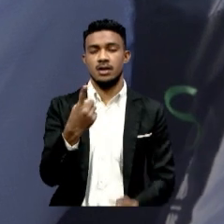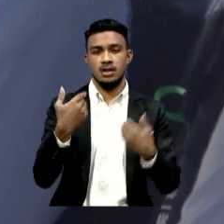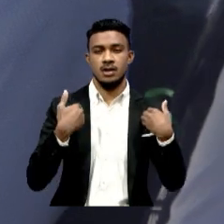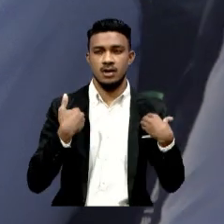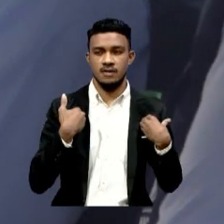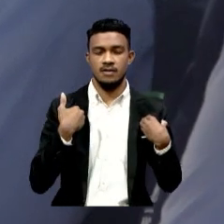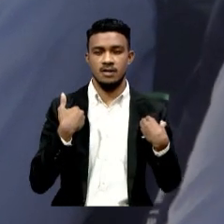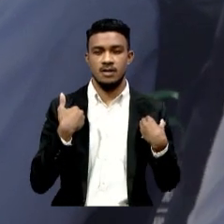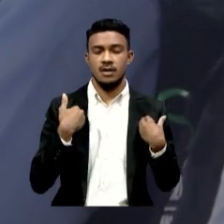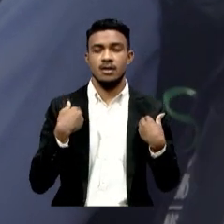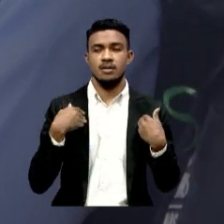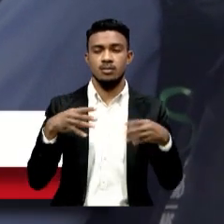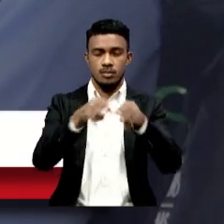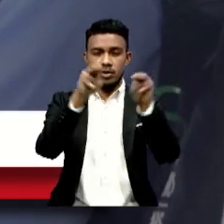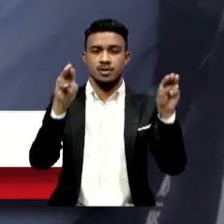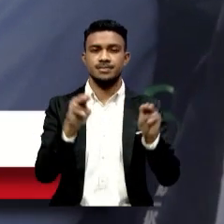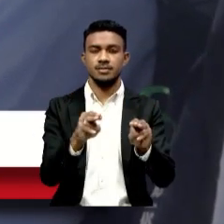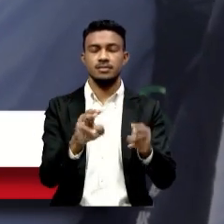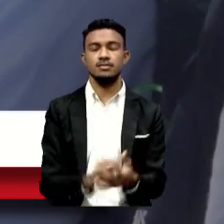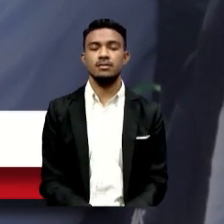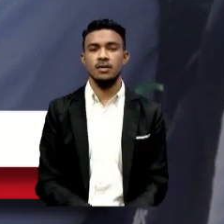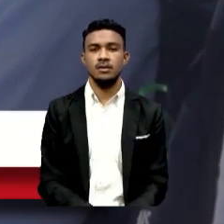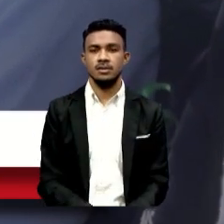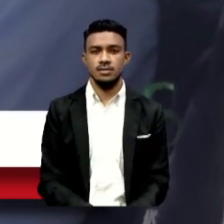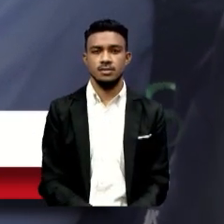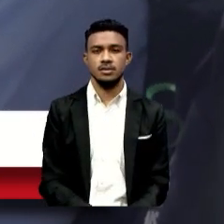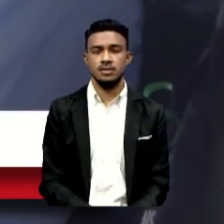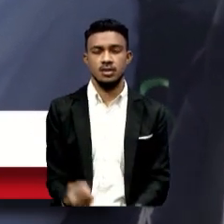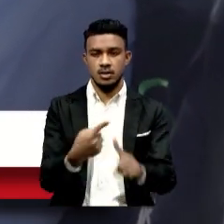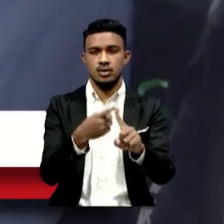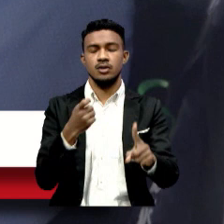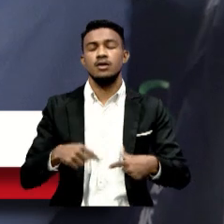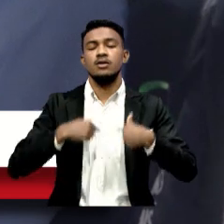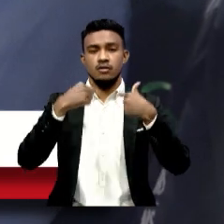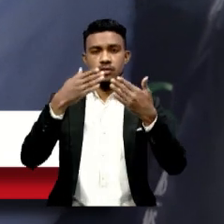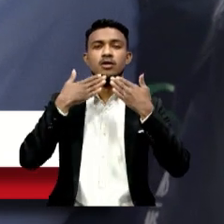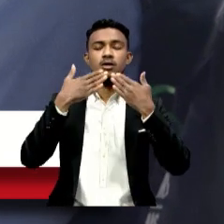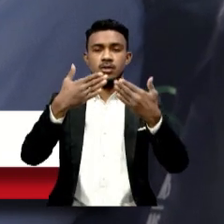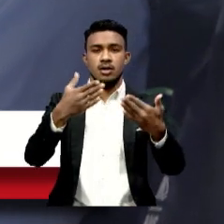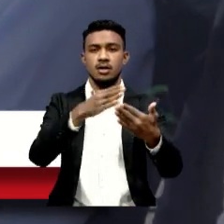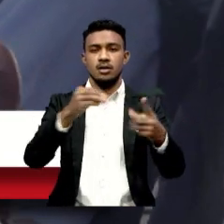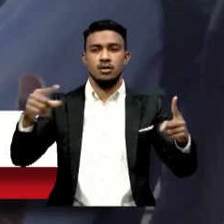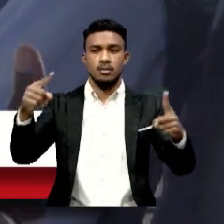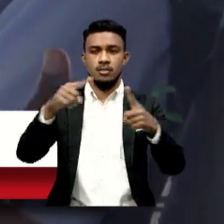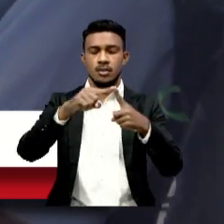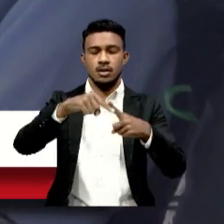administração município. E posterior agradecemos a sua excelência que está